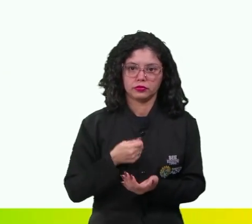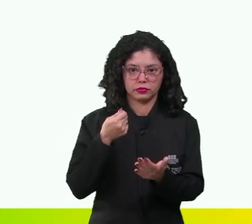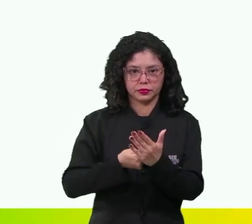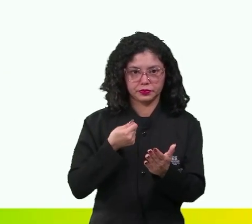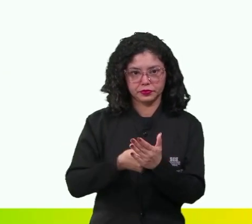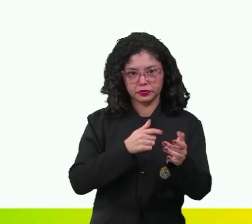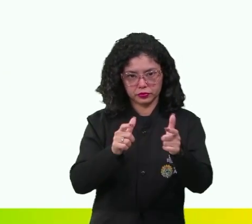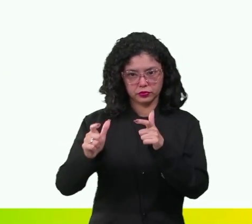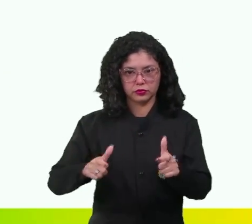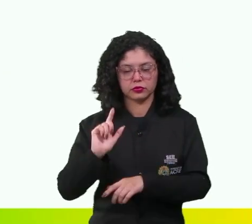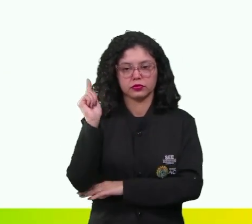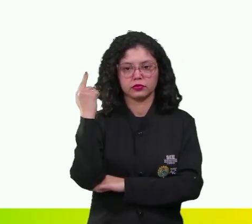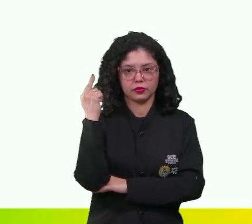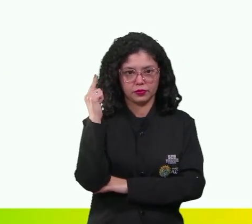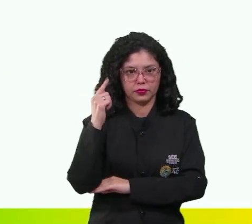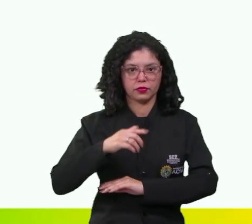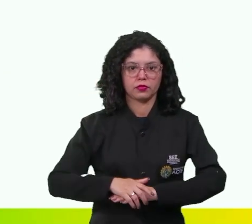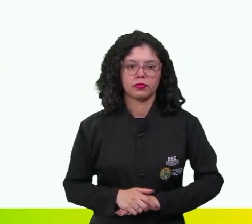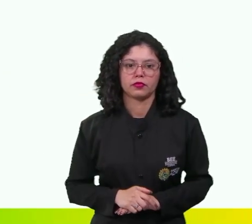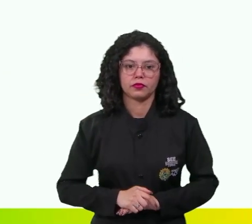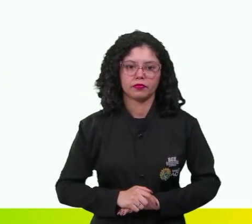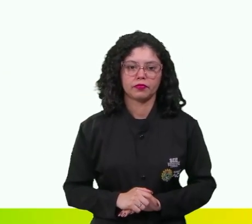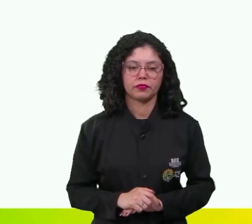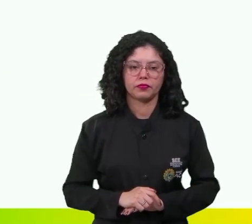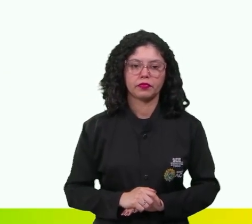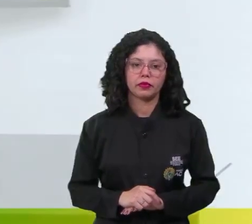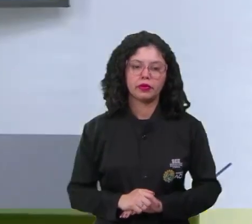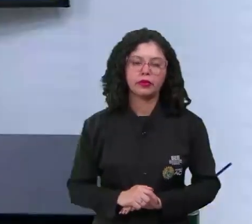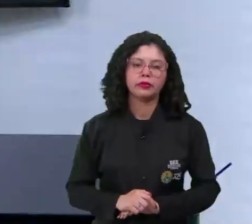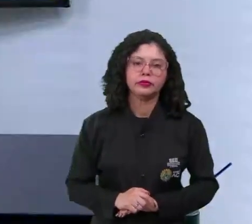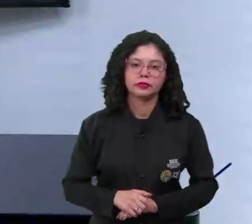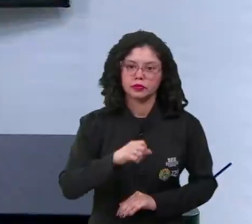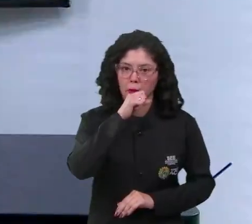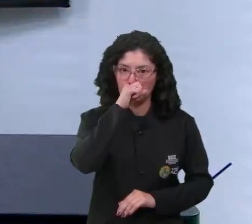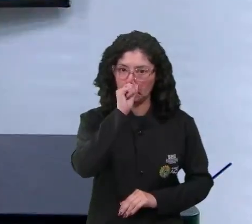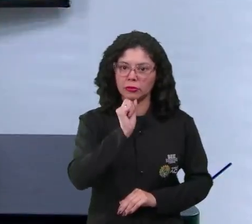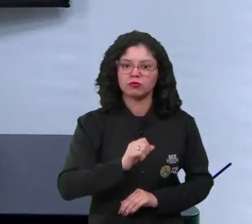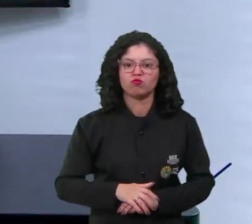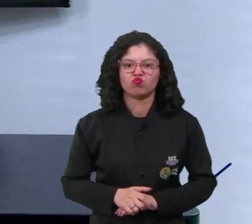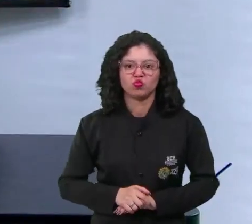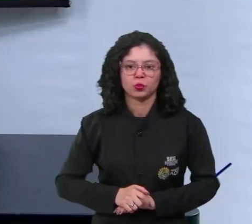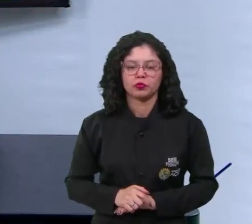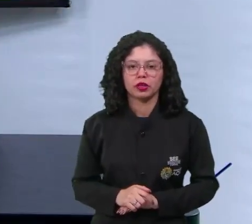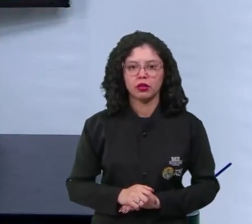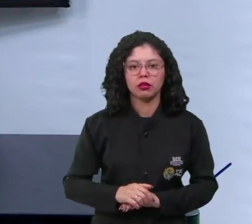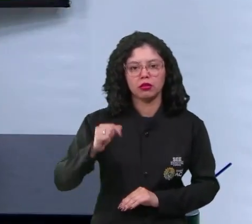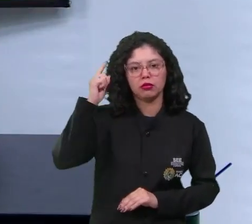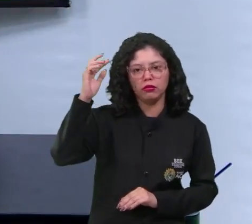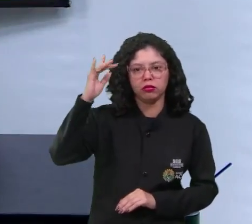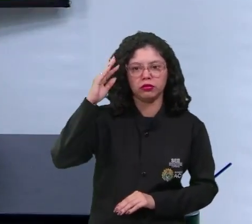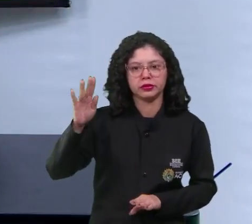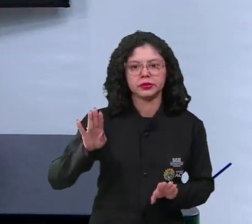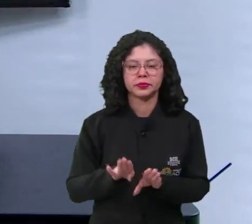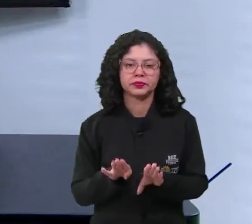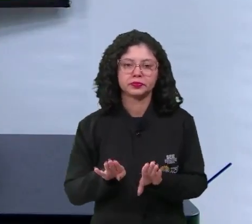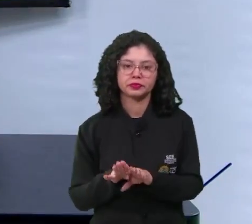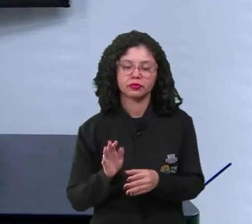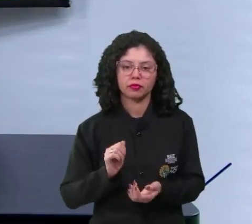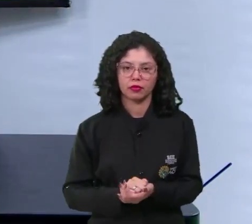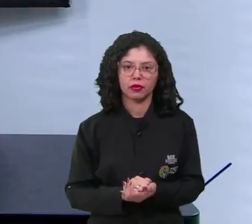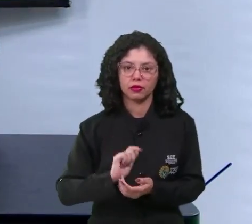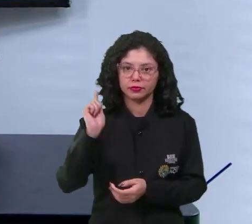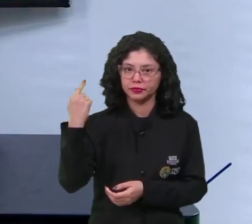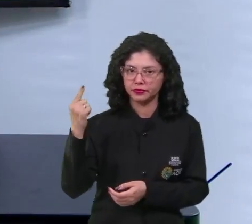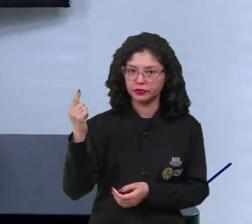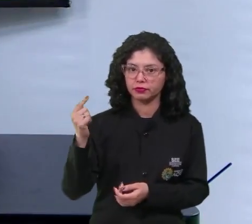base para a existência do espaço geográfico. Aqui eu gosto de fazer a reflexão seguinte, que a geografia